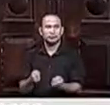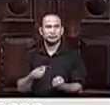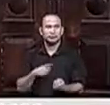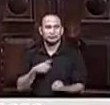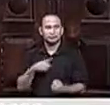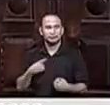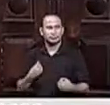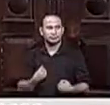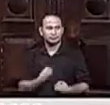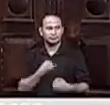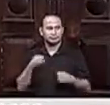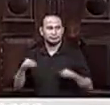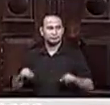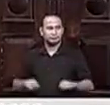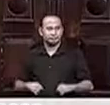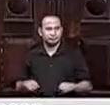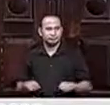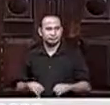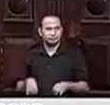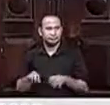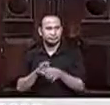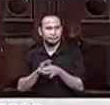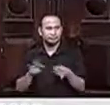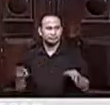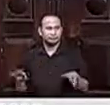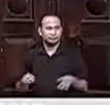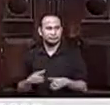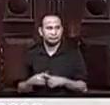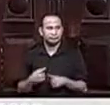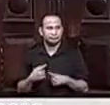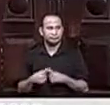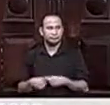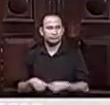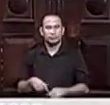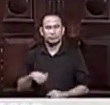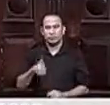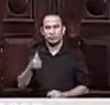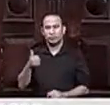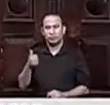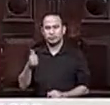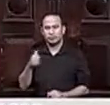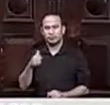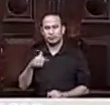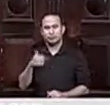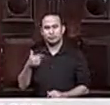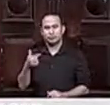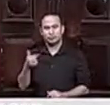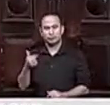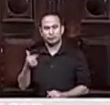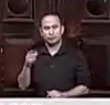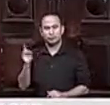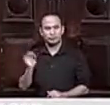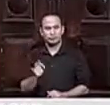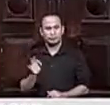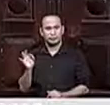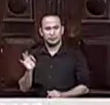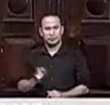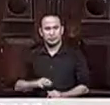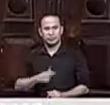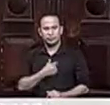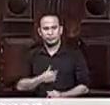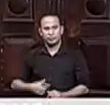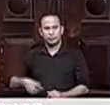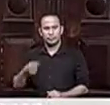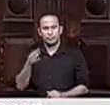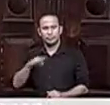o servidor público, sim, o aumento da alíquota de 11% para 14%, com justificativa que aí o governo federal